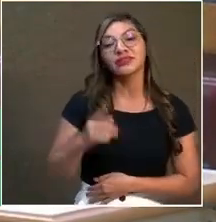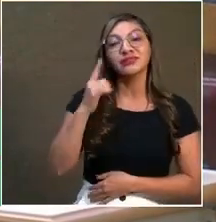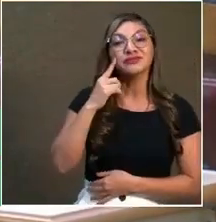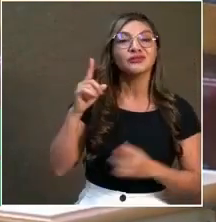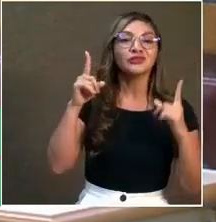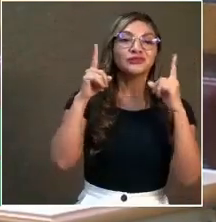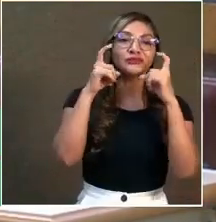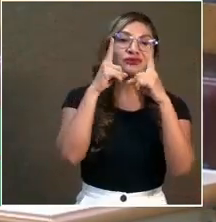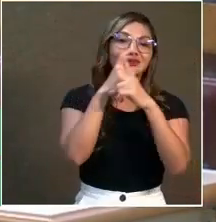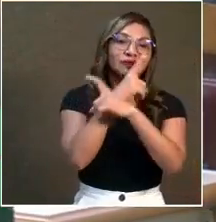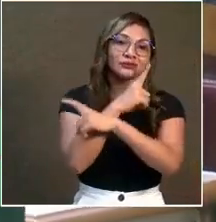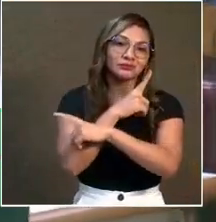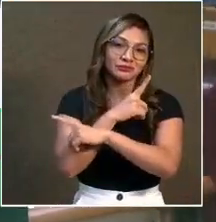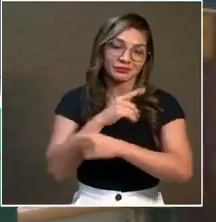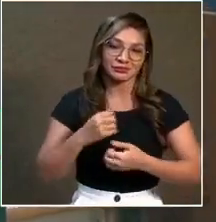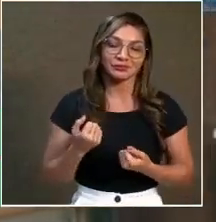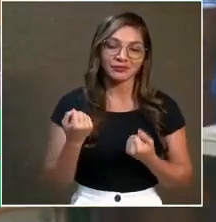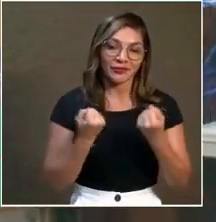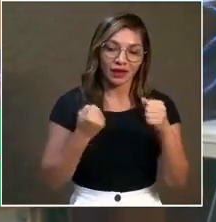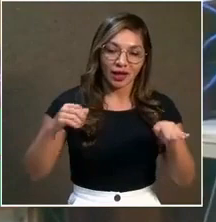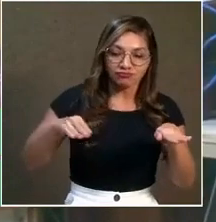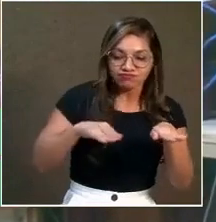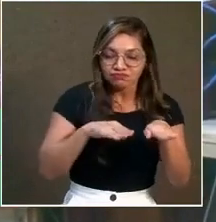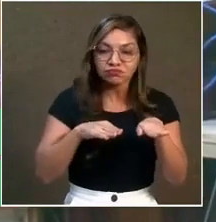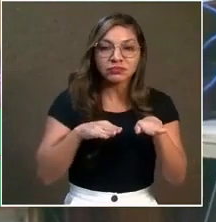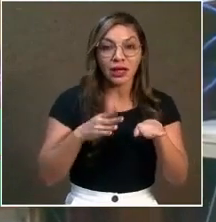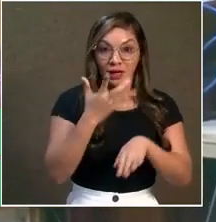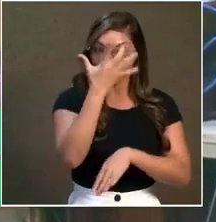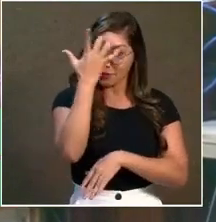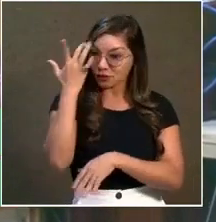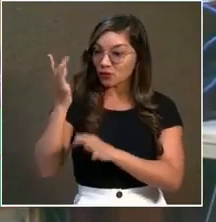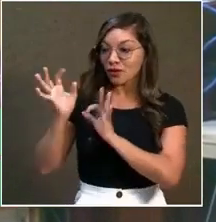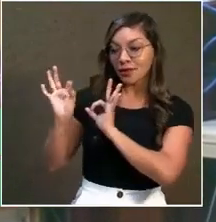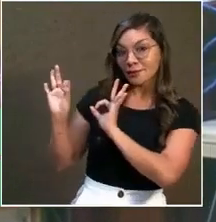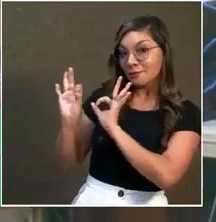a dificuldade que ele chegou. Quem premedita